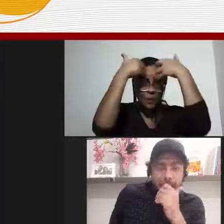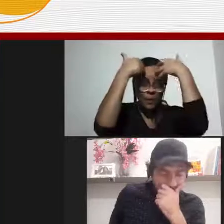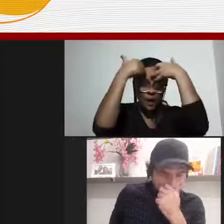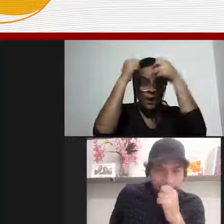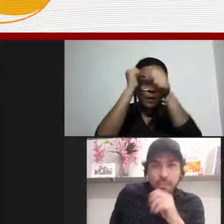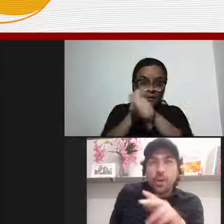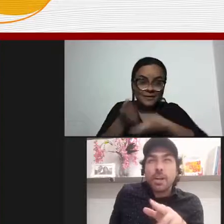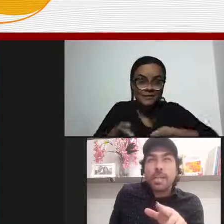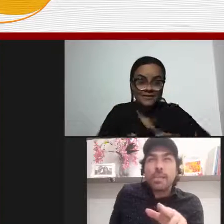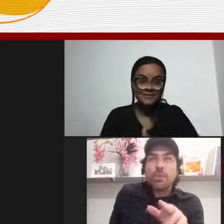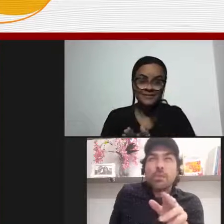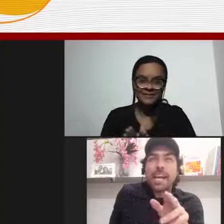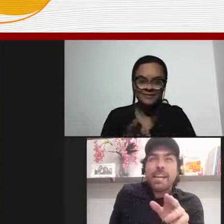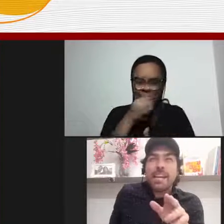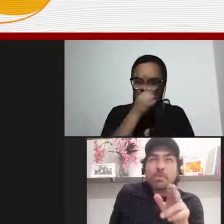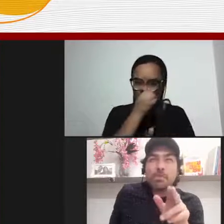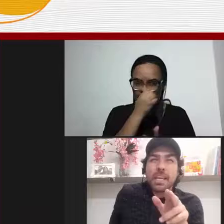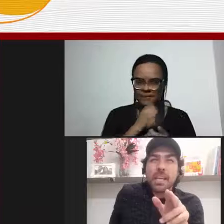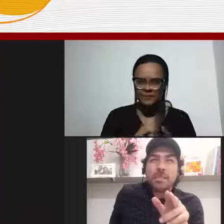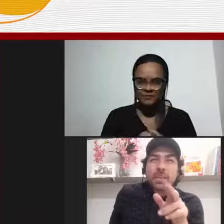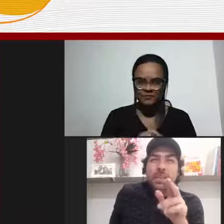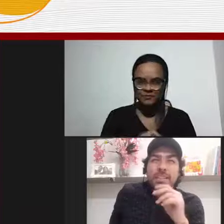coincidência. E olha, somos